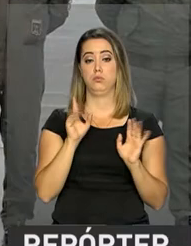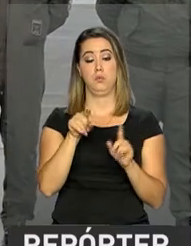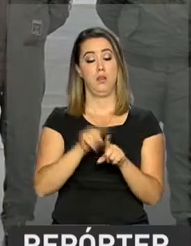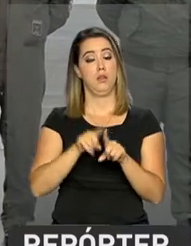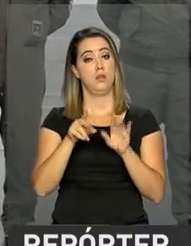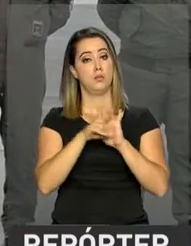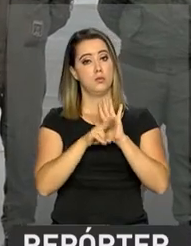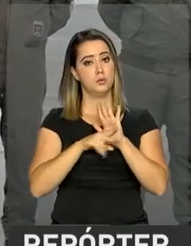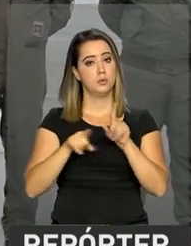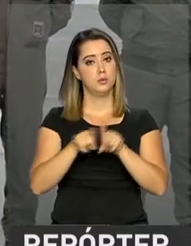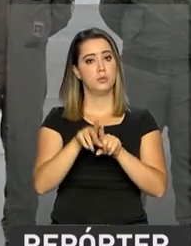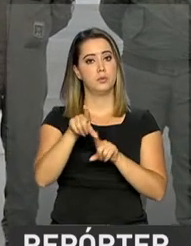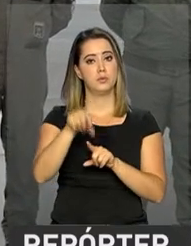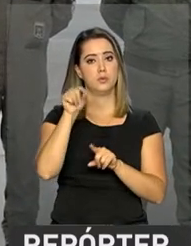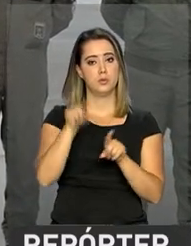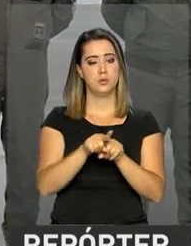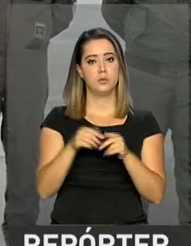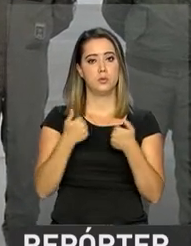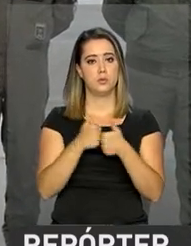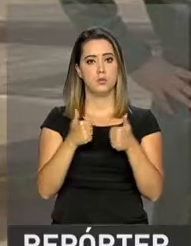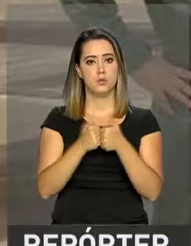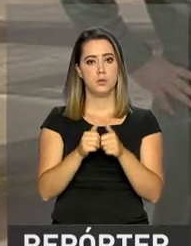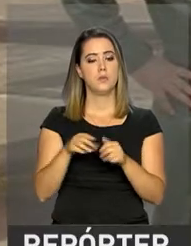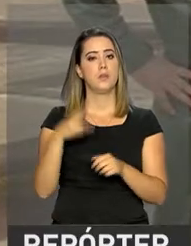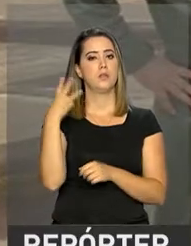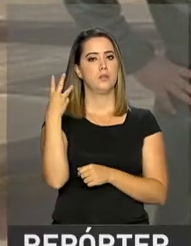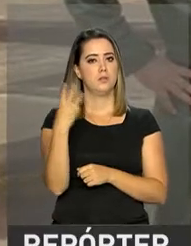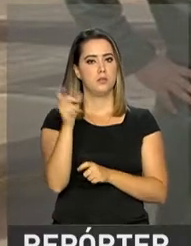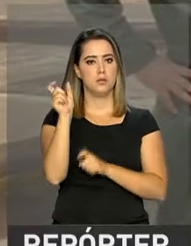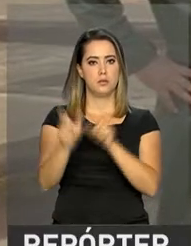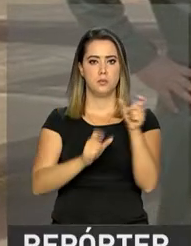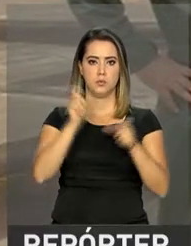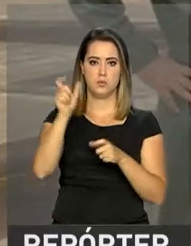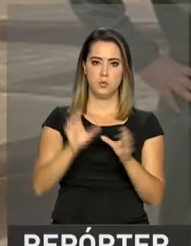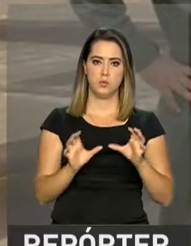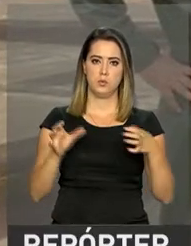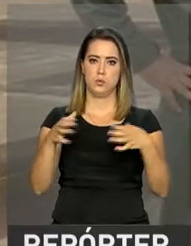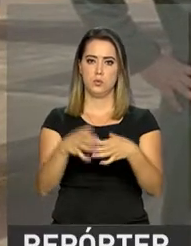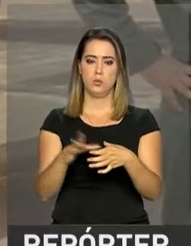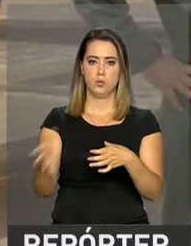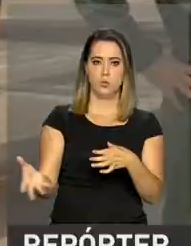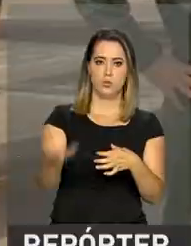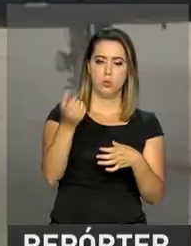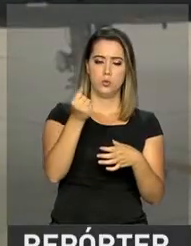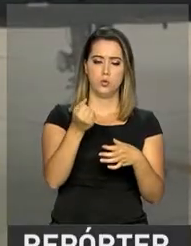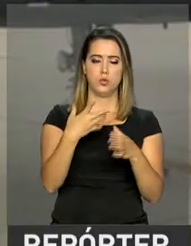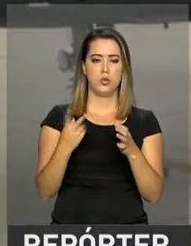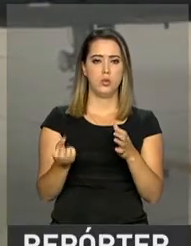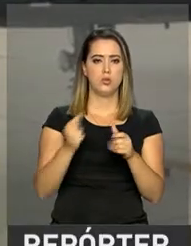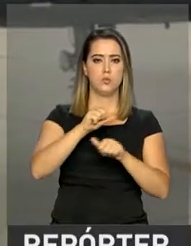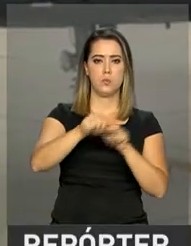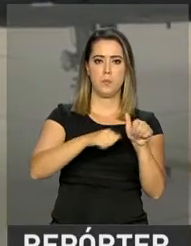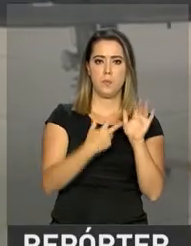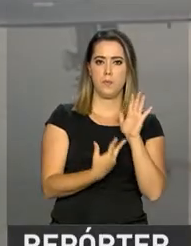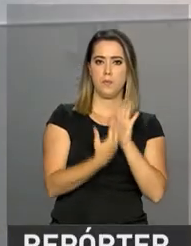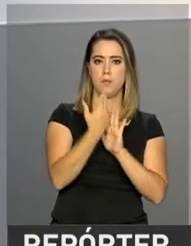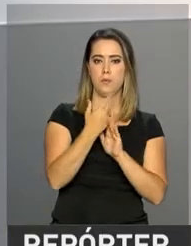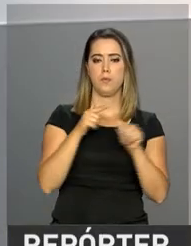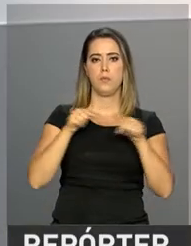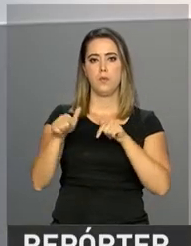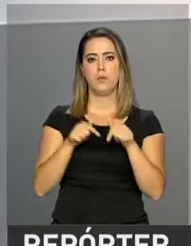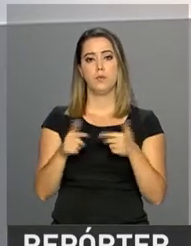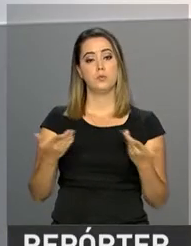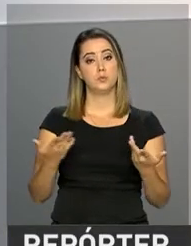também definem que podem ser transportados até 3 profissionais das equipes de retirada ou de transplante por missão.